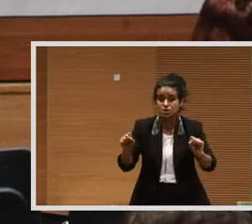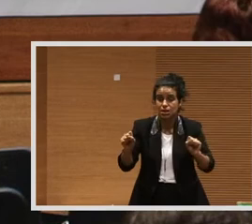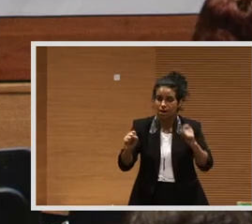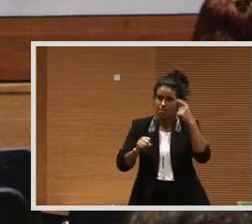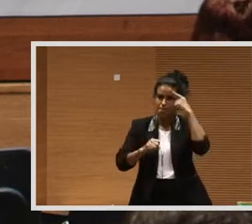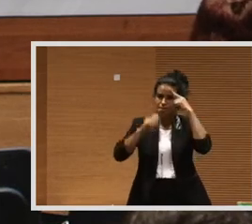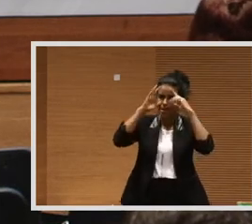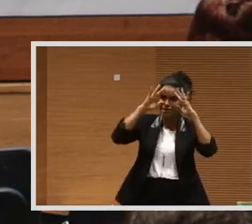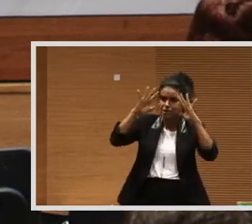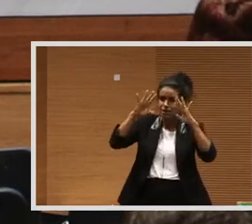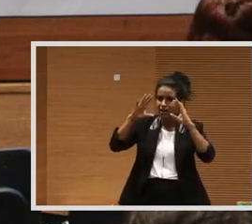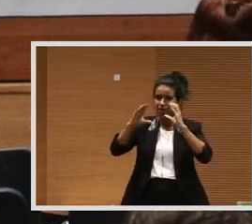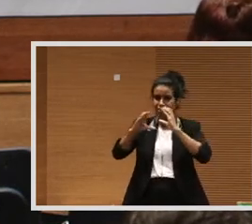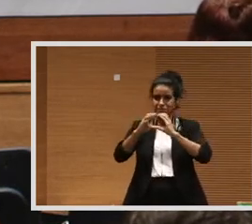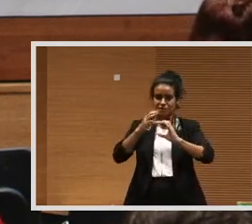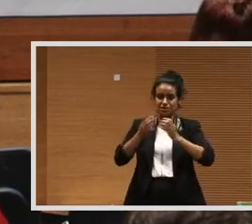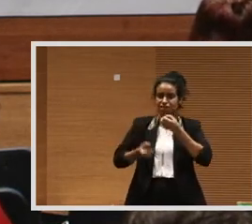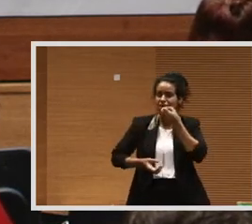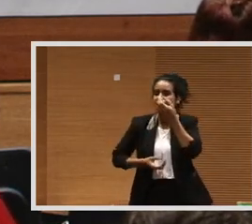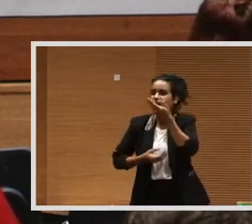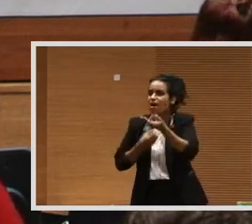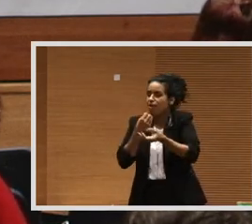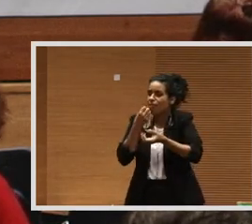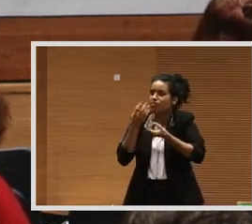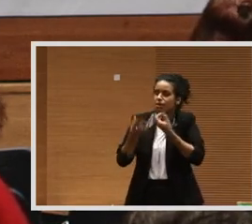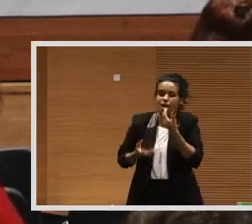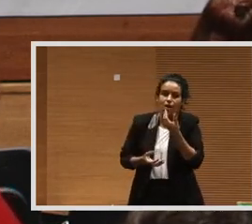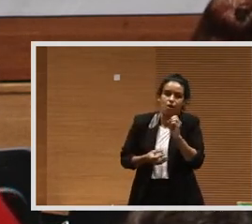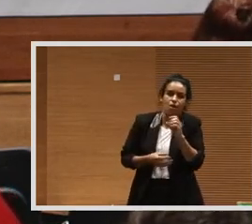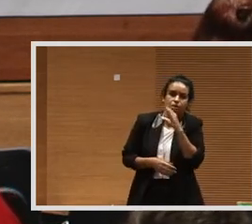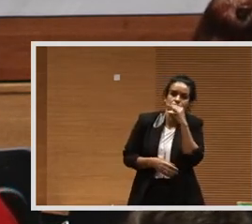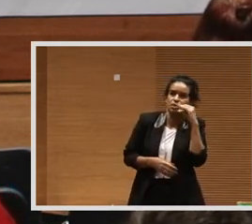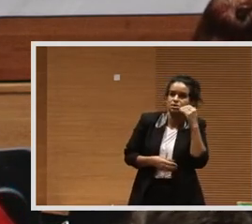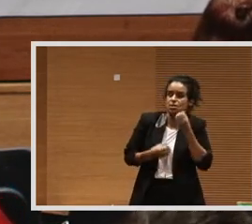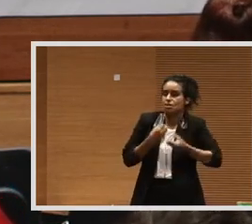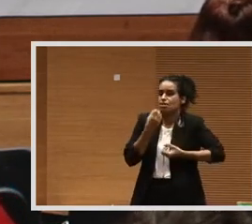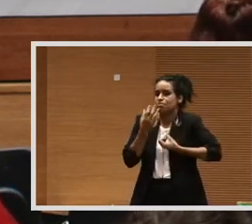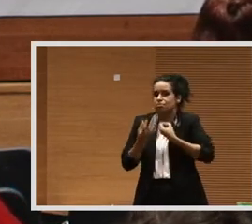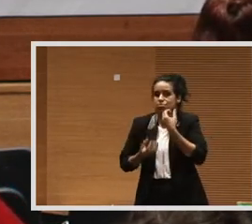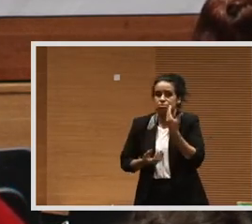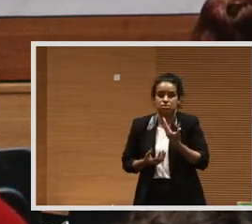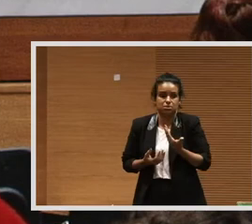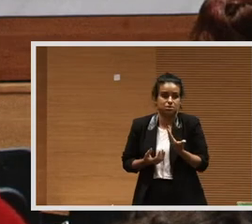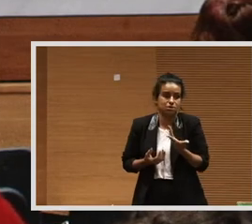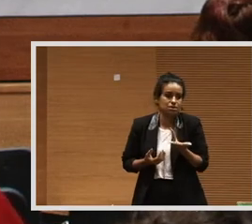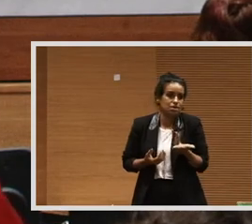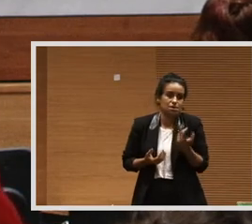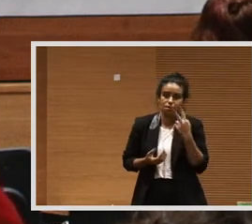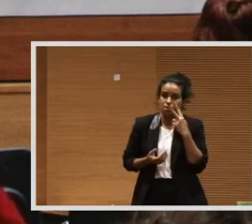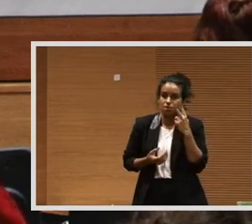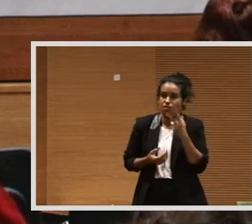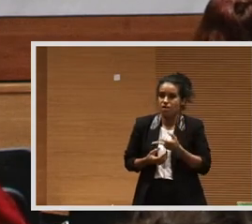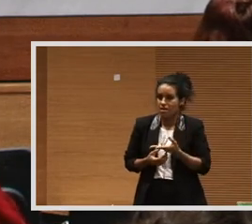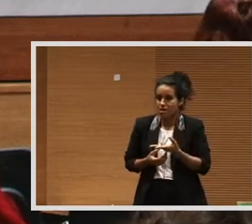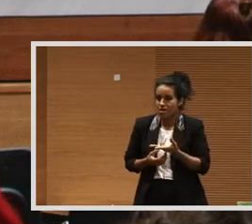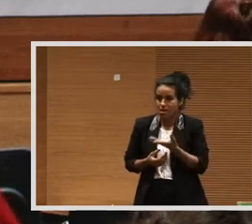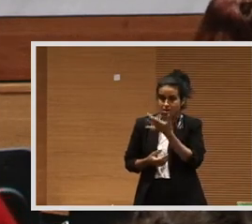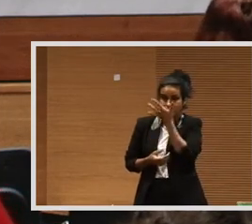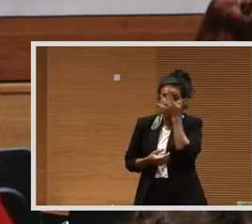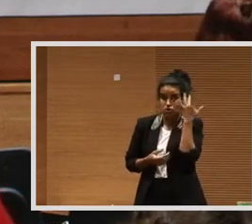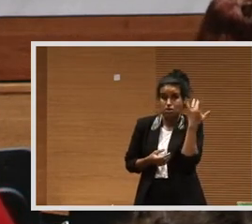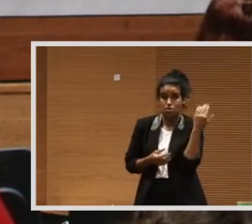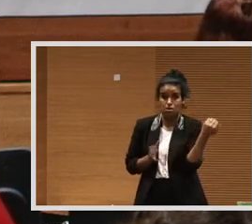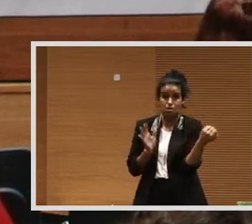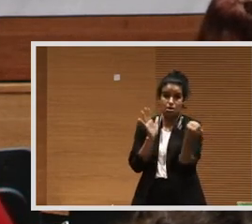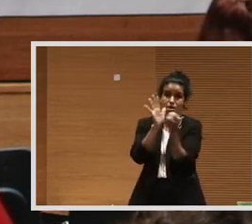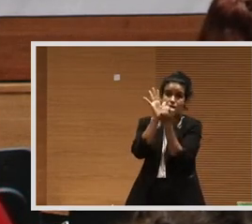comunicar e a criança querendo falar, o adolescente querendo falar, e, a maioria das vezes, quando a gente vê, essas pessoas são diagnosticadas